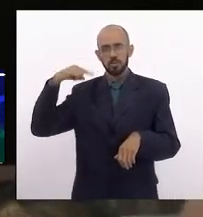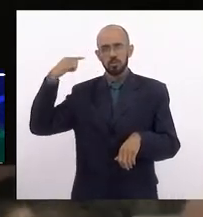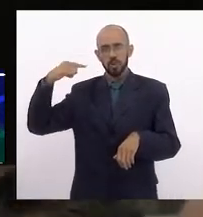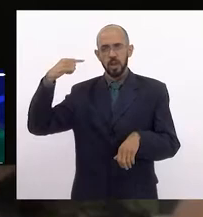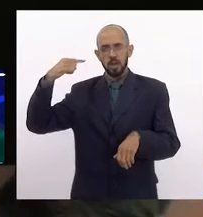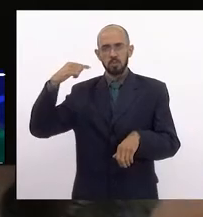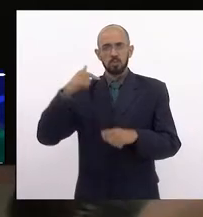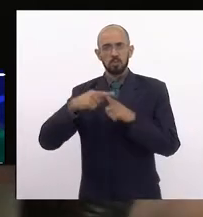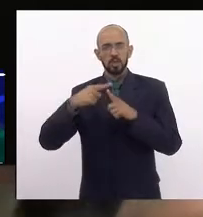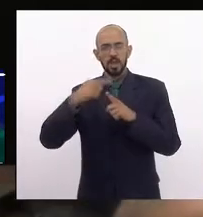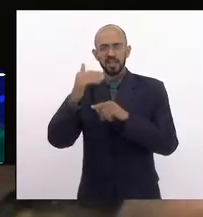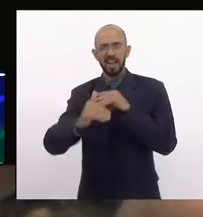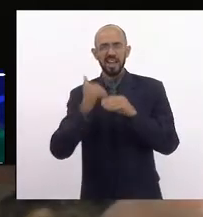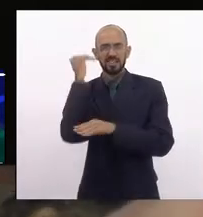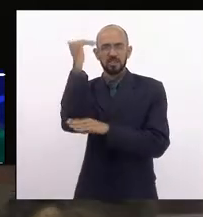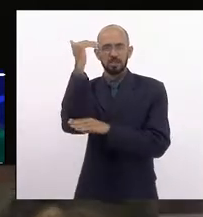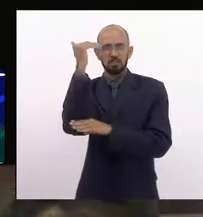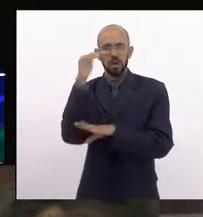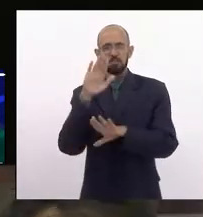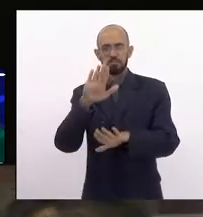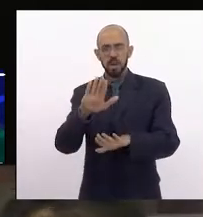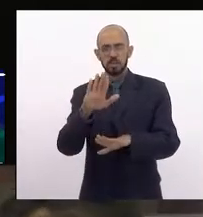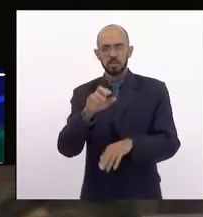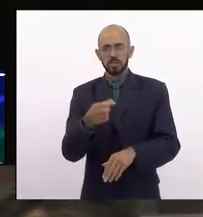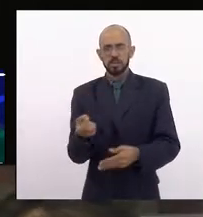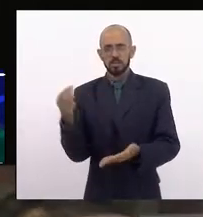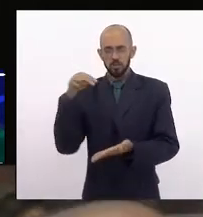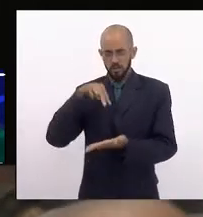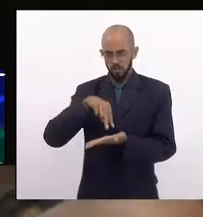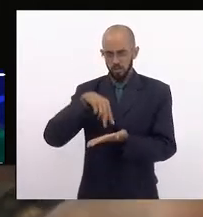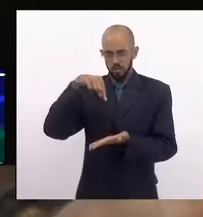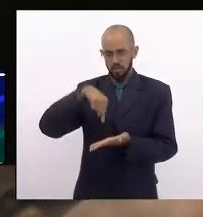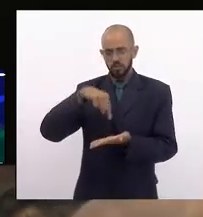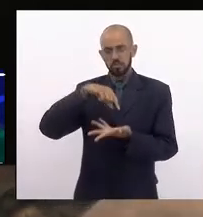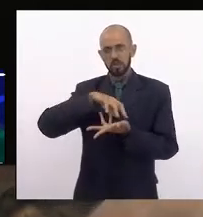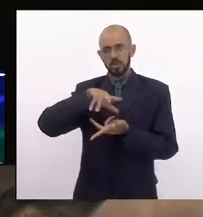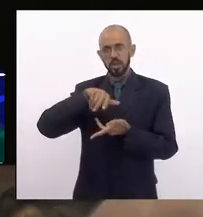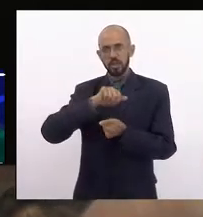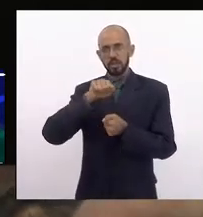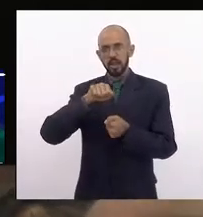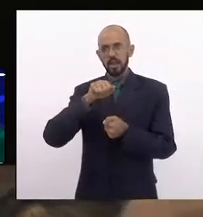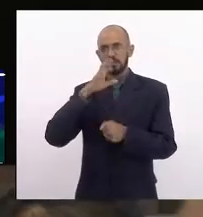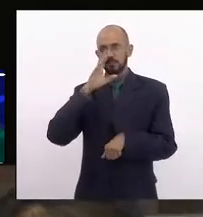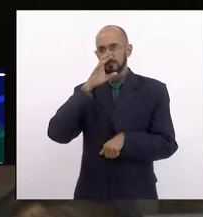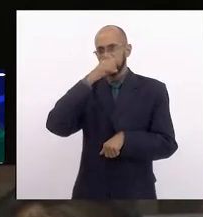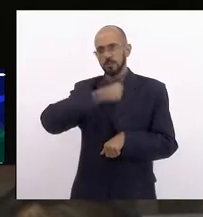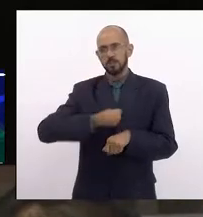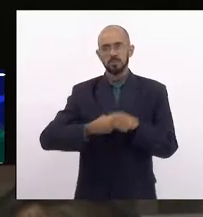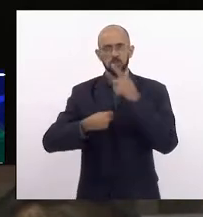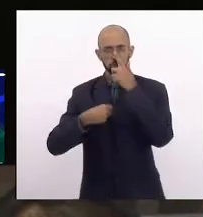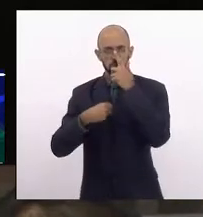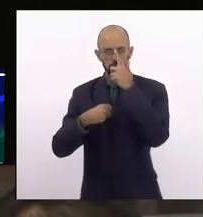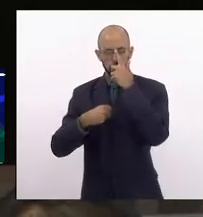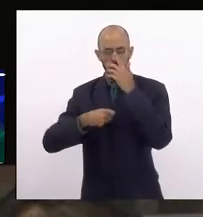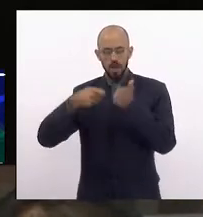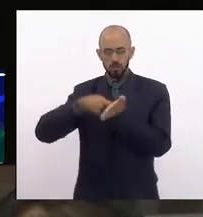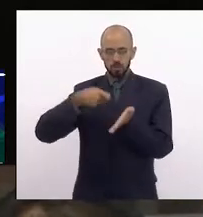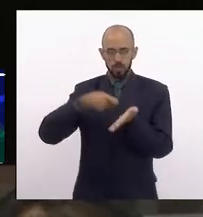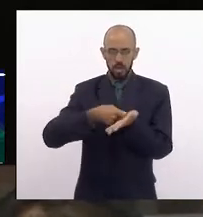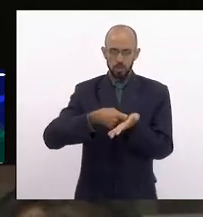advogados agora enquanto a gente tiver nessa terra a gente vai resistir às imposições que tem começo